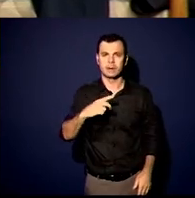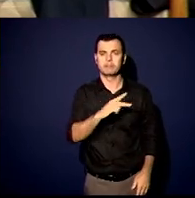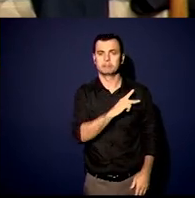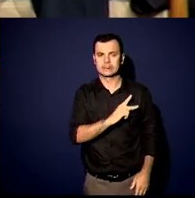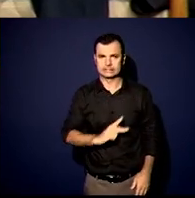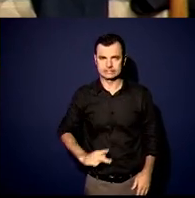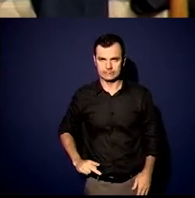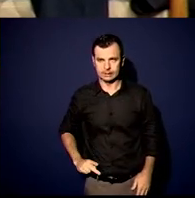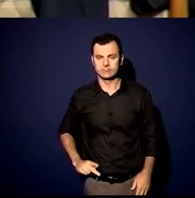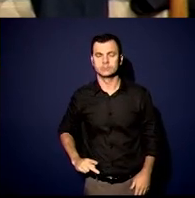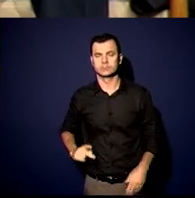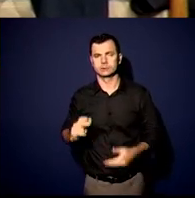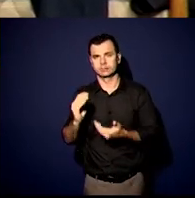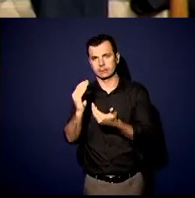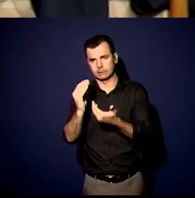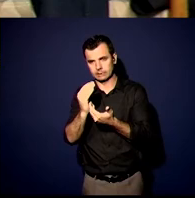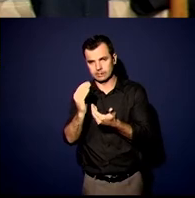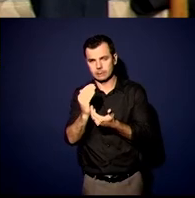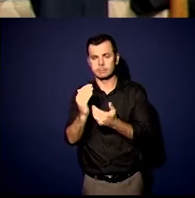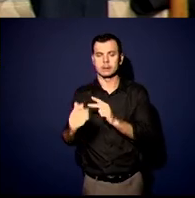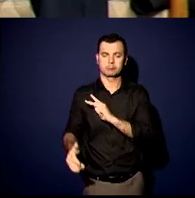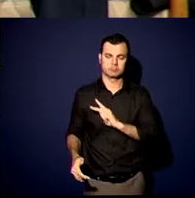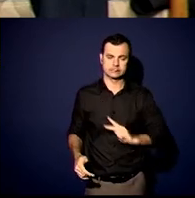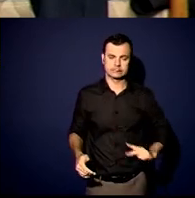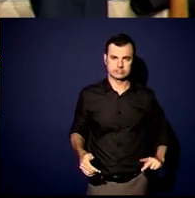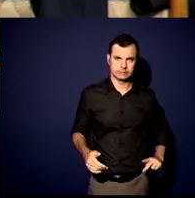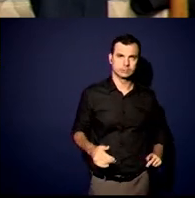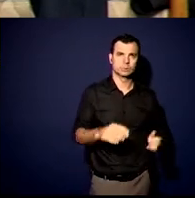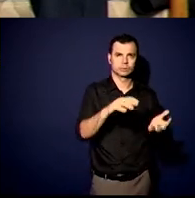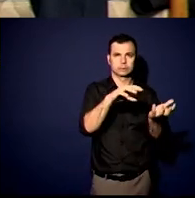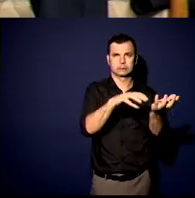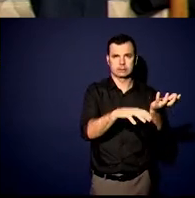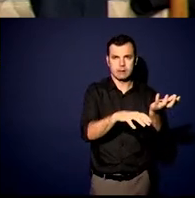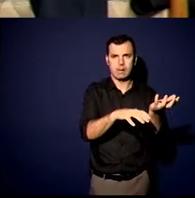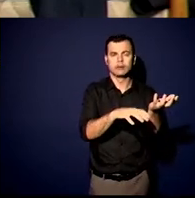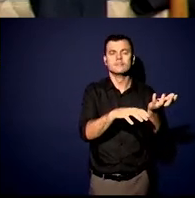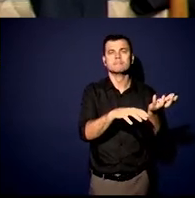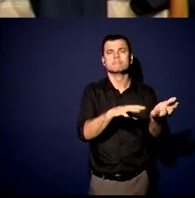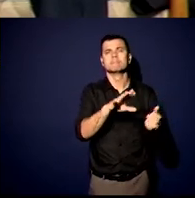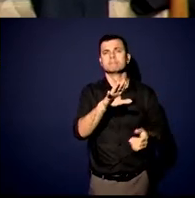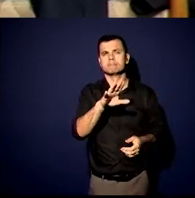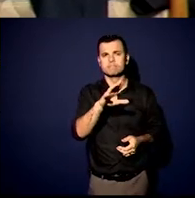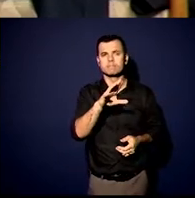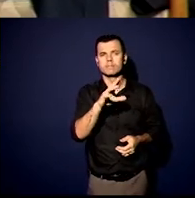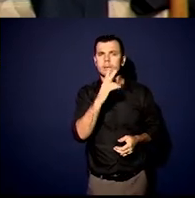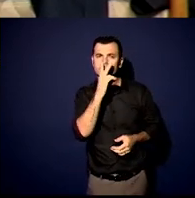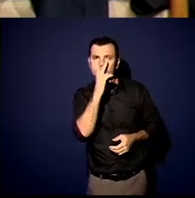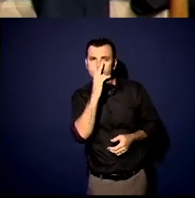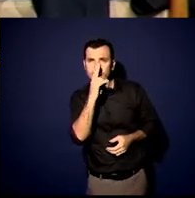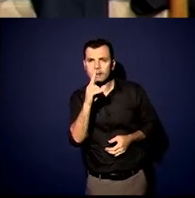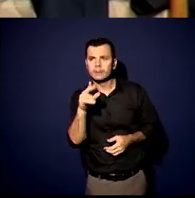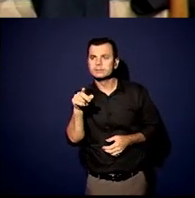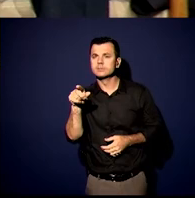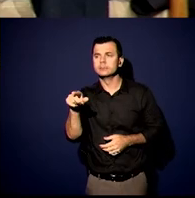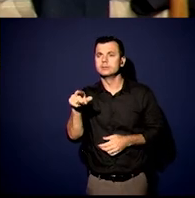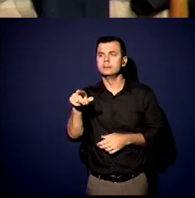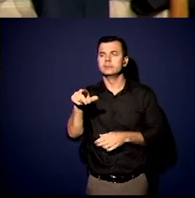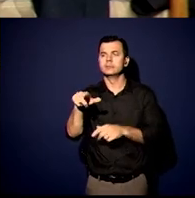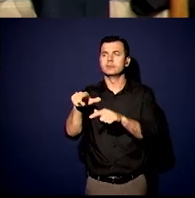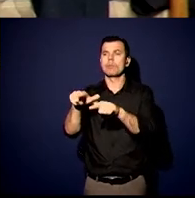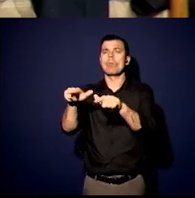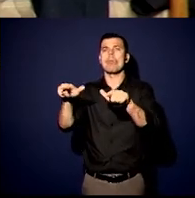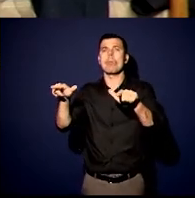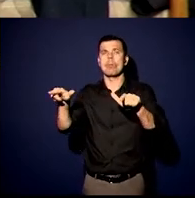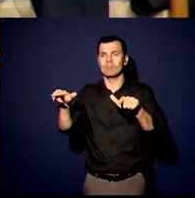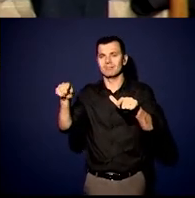e do Senado Ou seja a um espaço desaparecido que era espaço do